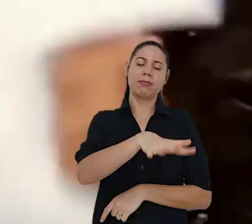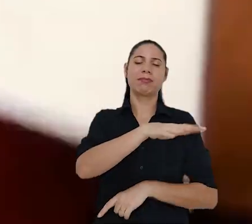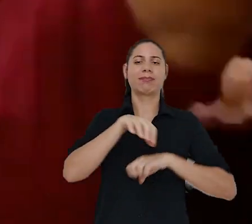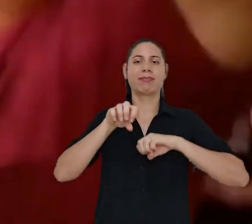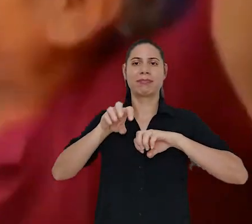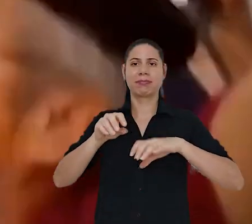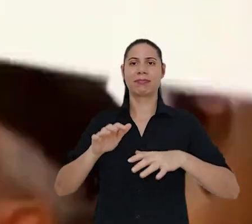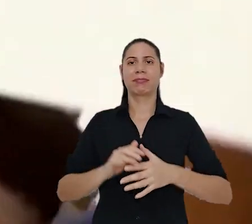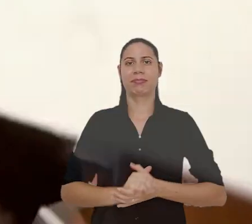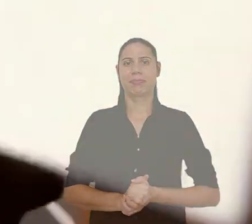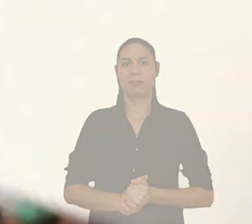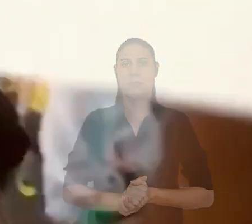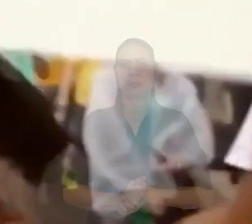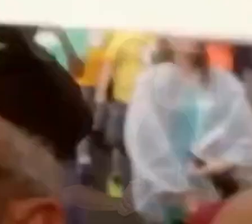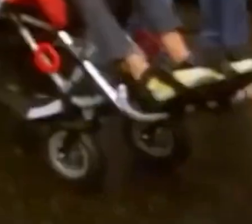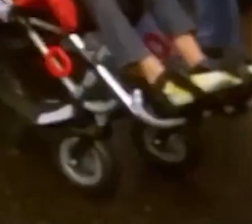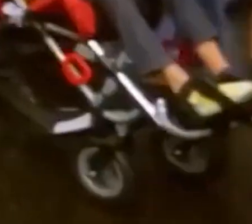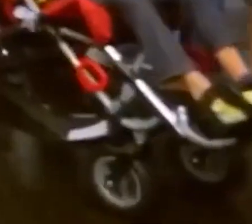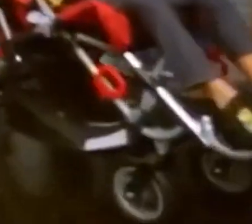exemplo.